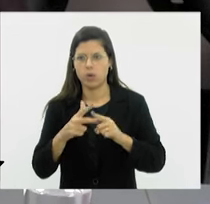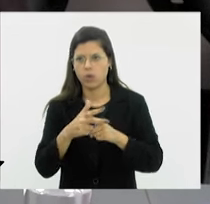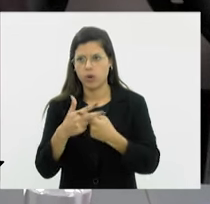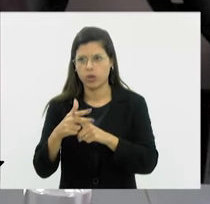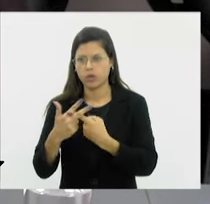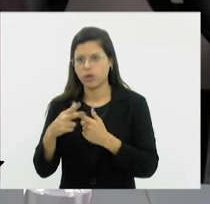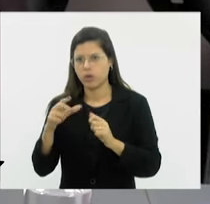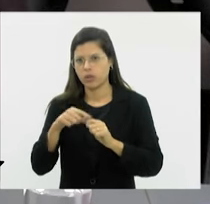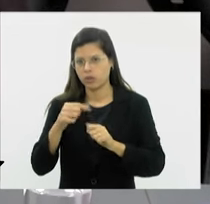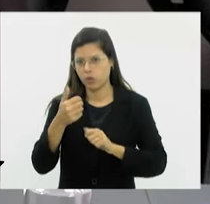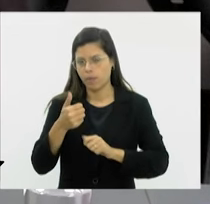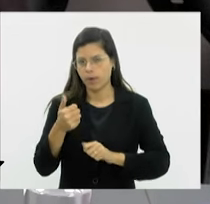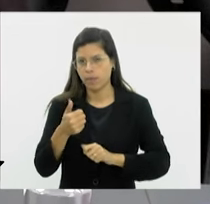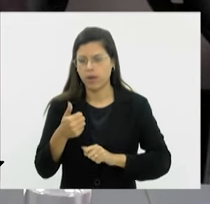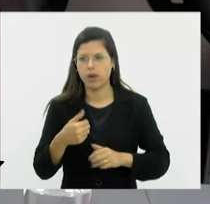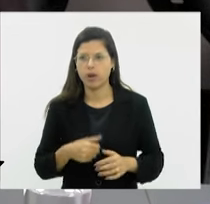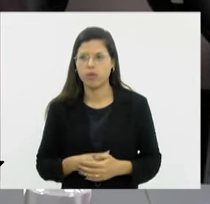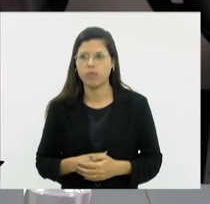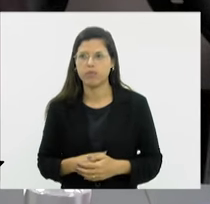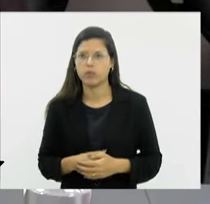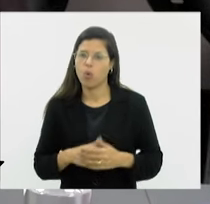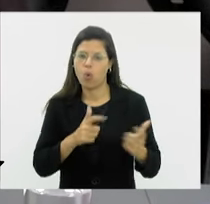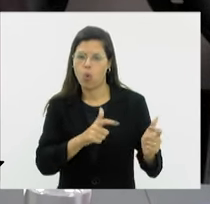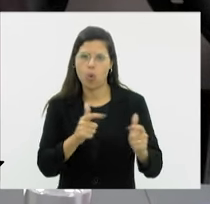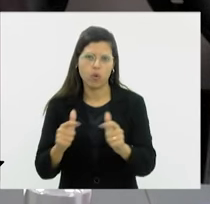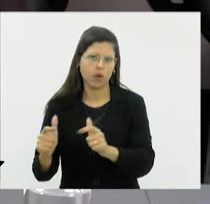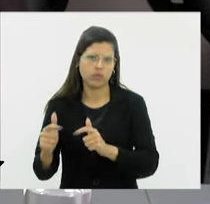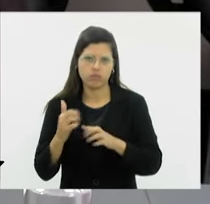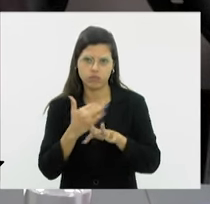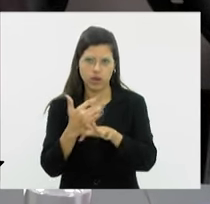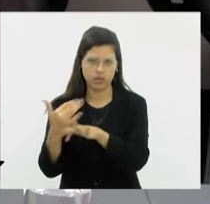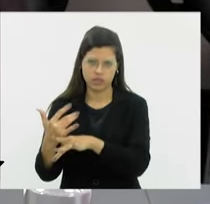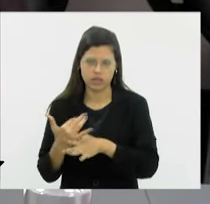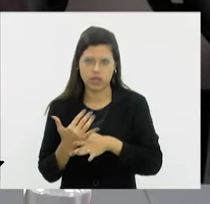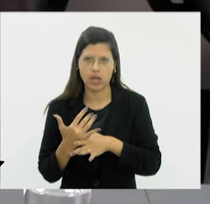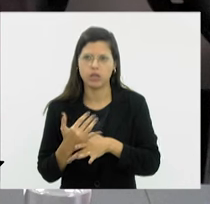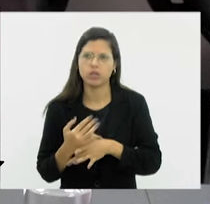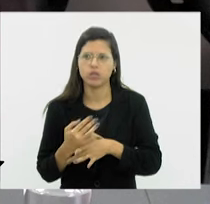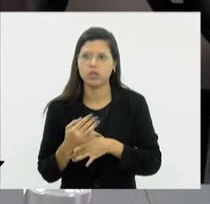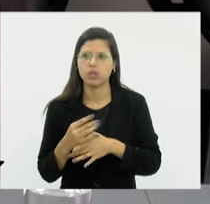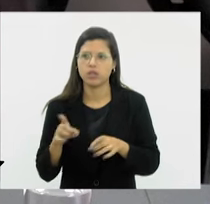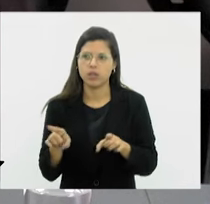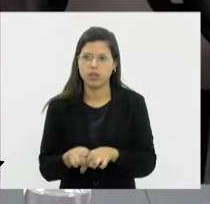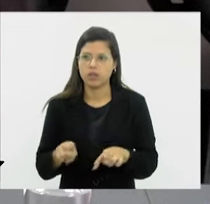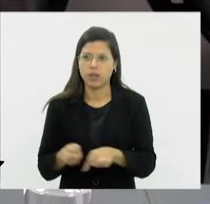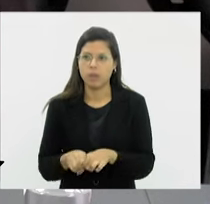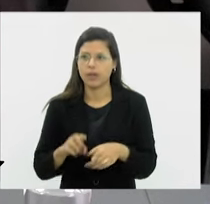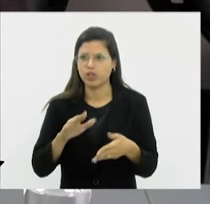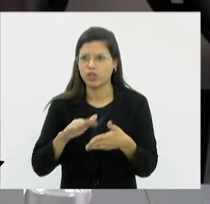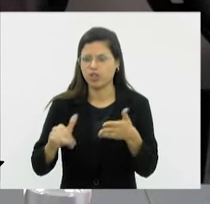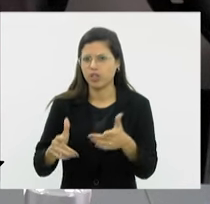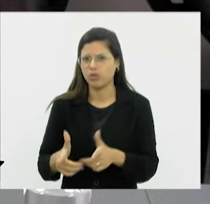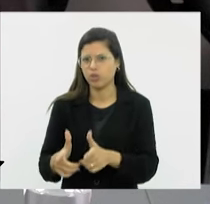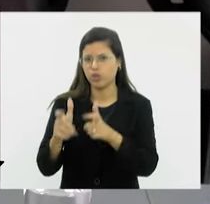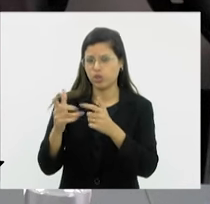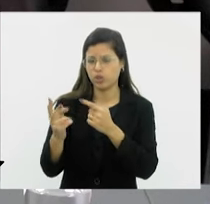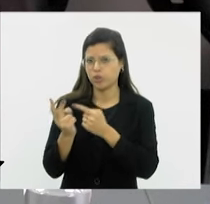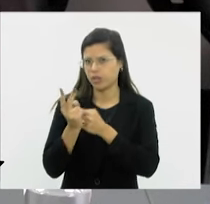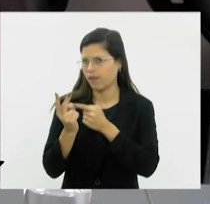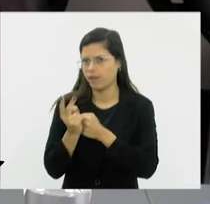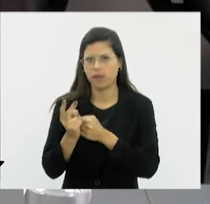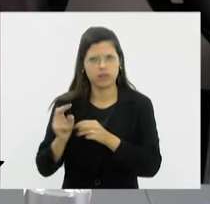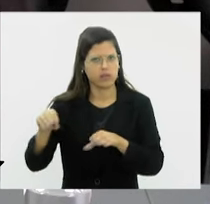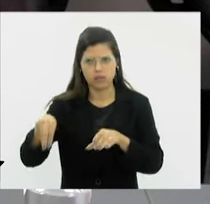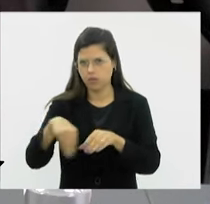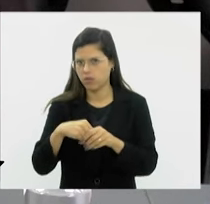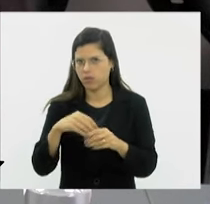artigo 1º, botando as regiões, e também tirando o tiro de defesa, né, que não está incluído como